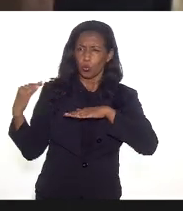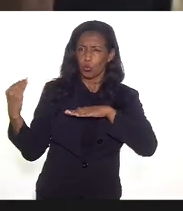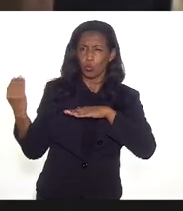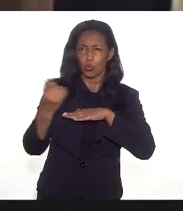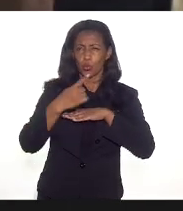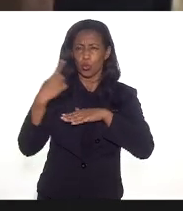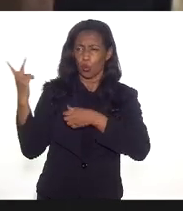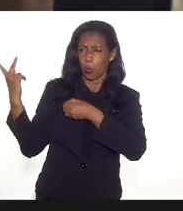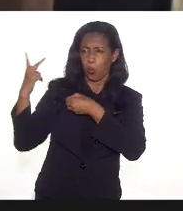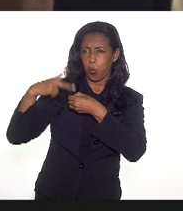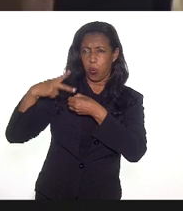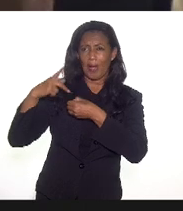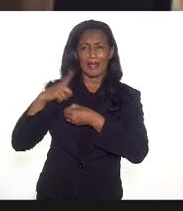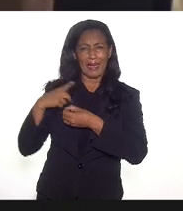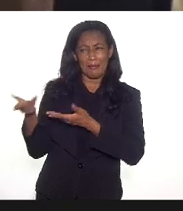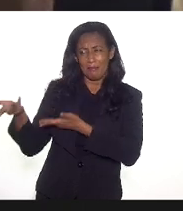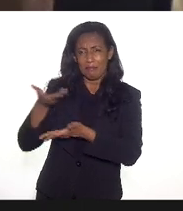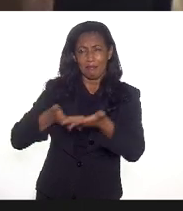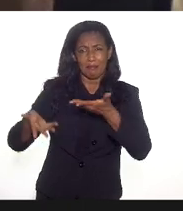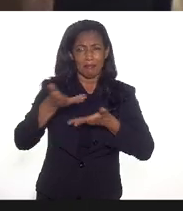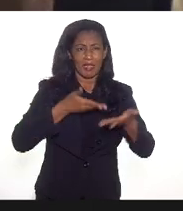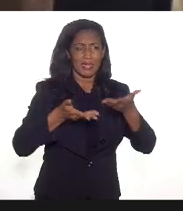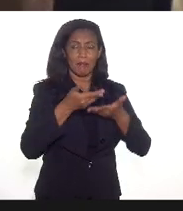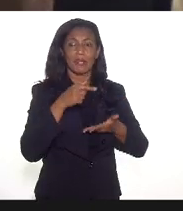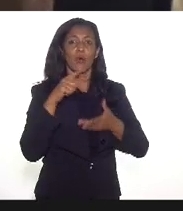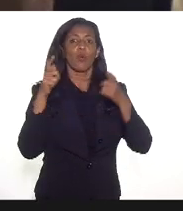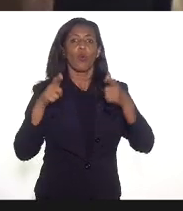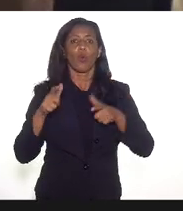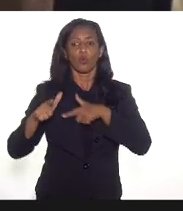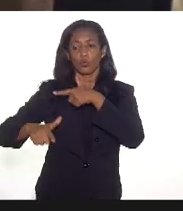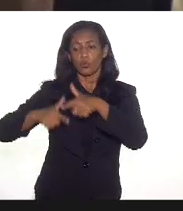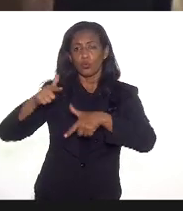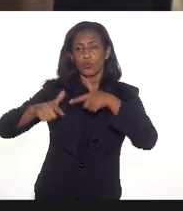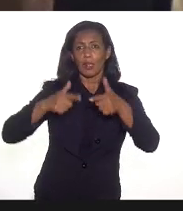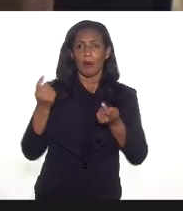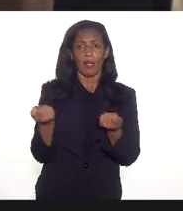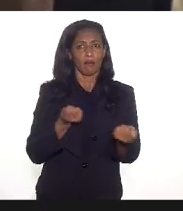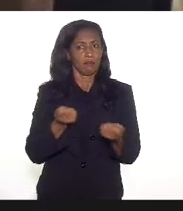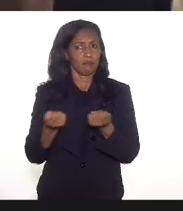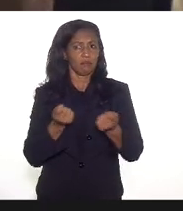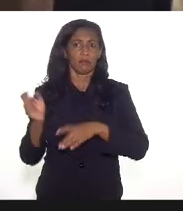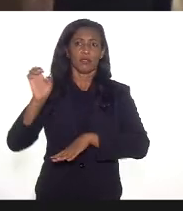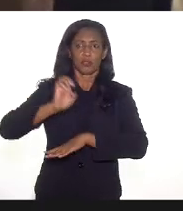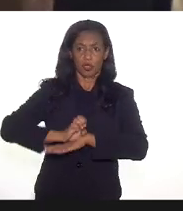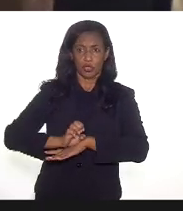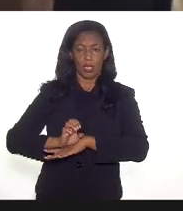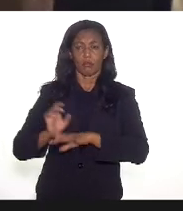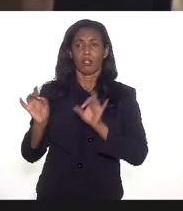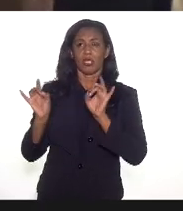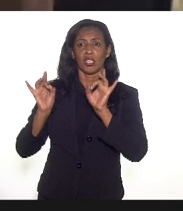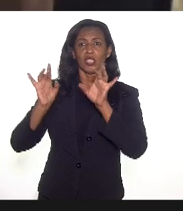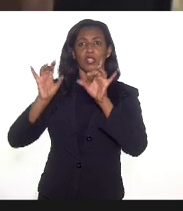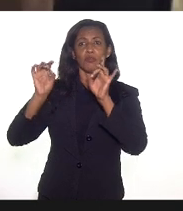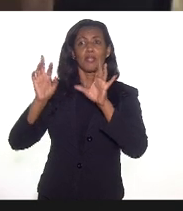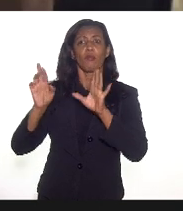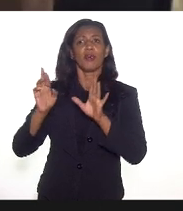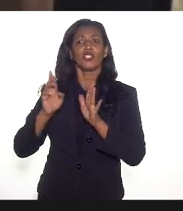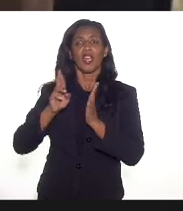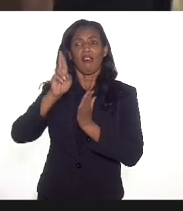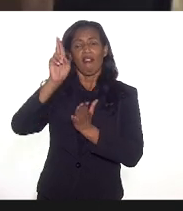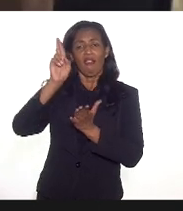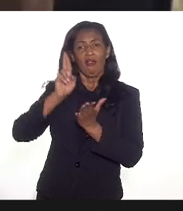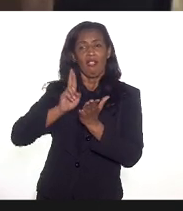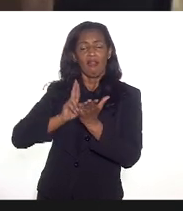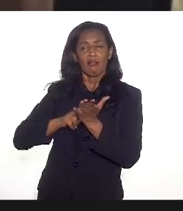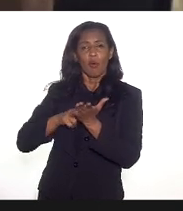tem participação muito relevante na geração de emprego e na economia do estado, especialmente nas receitas governamentais,